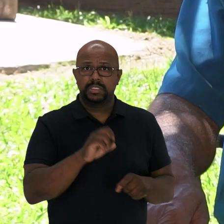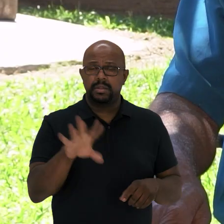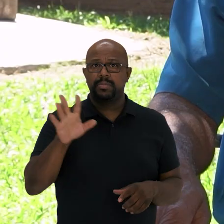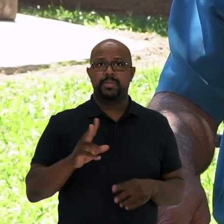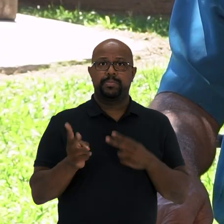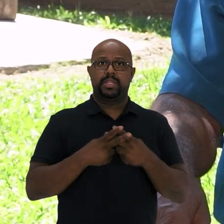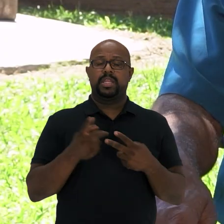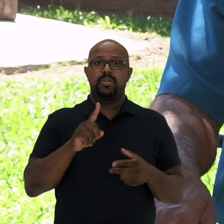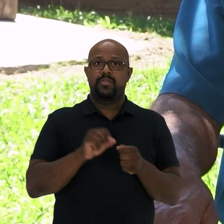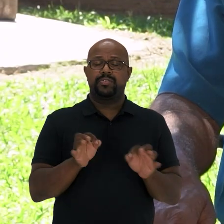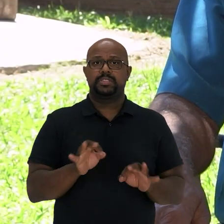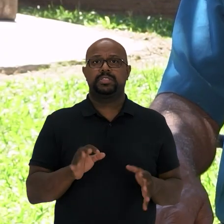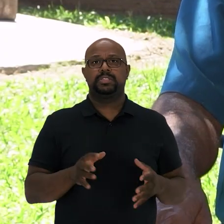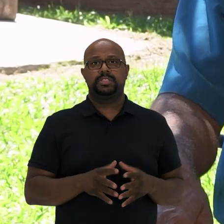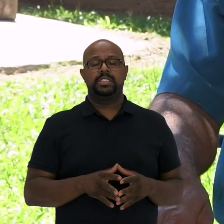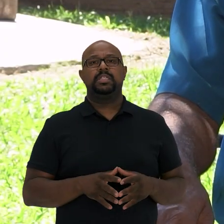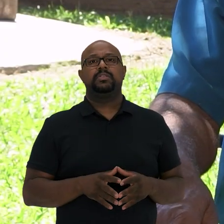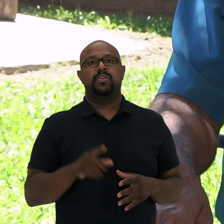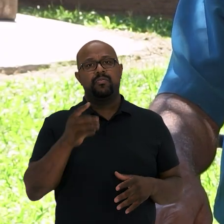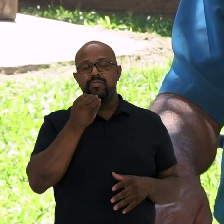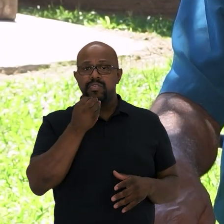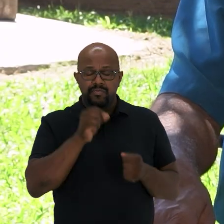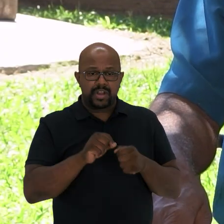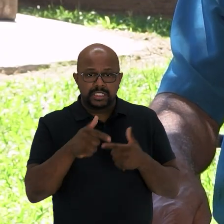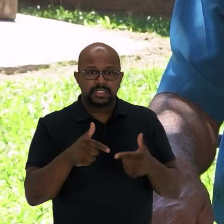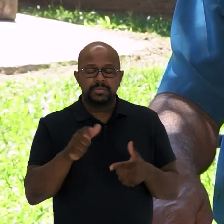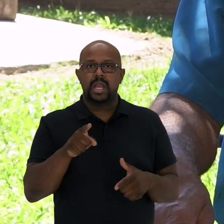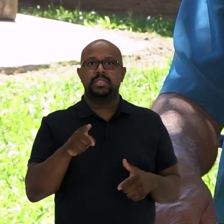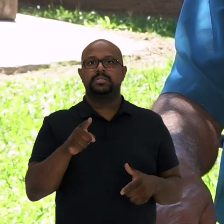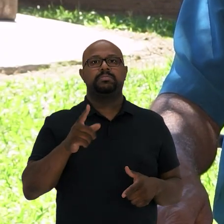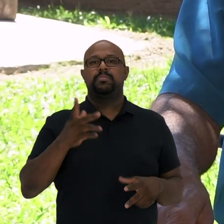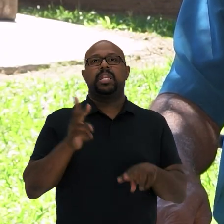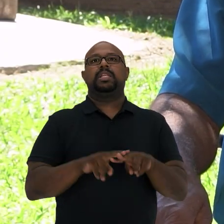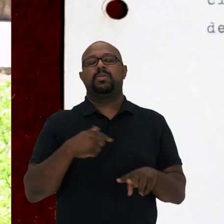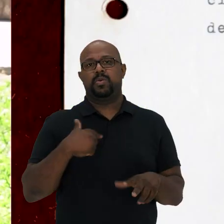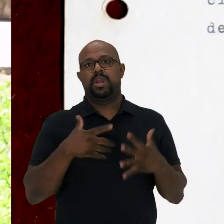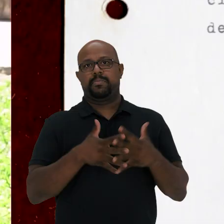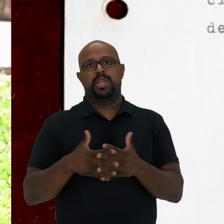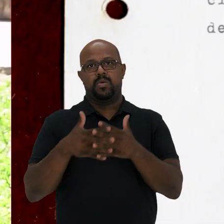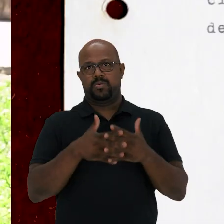prenderam. Não cheguei a fazer. Fui fazer, mas deteram o caminhão.